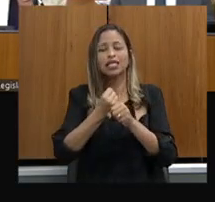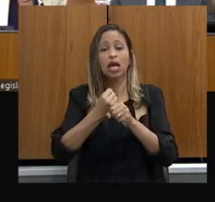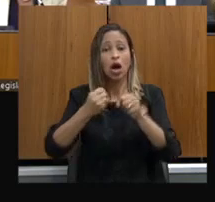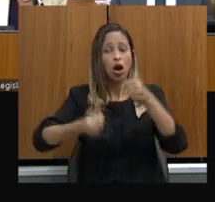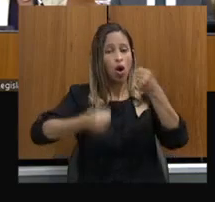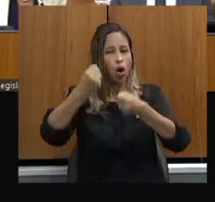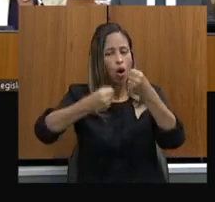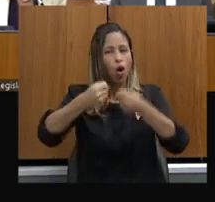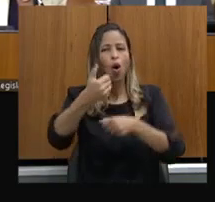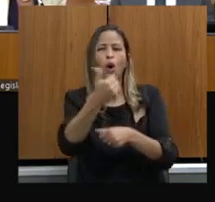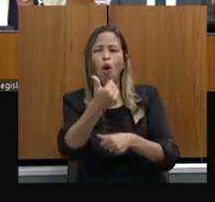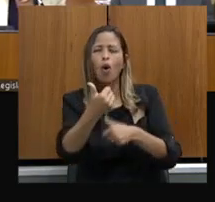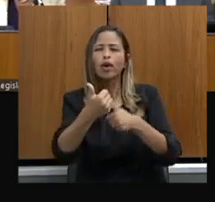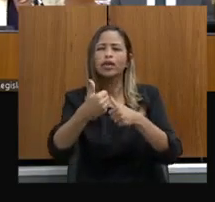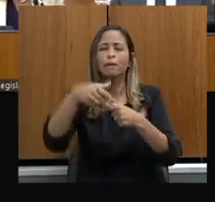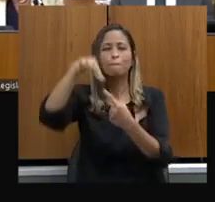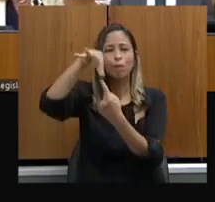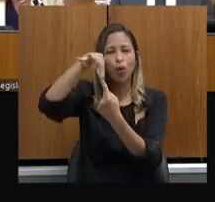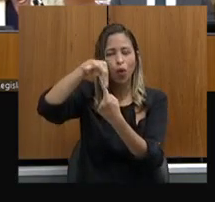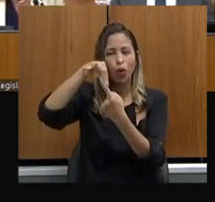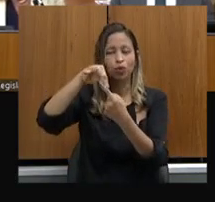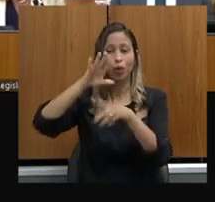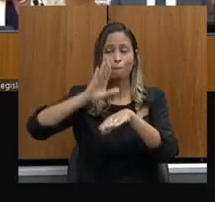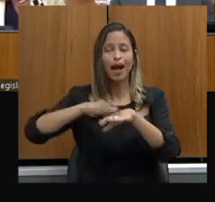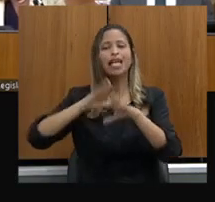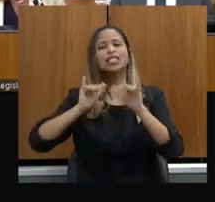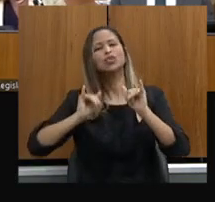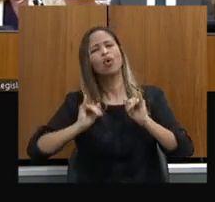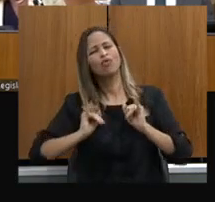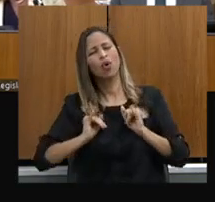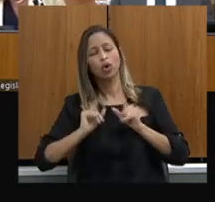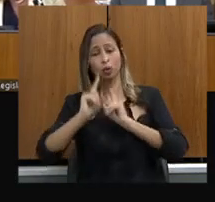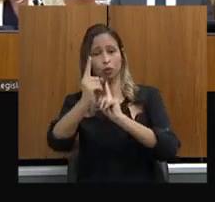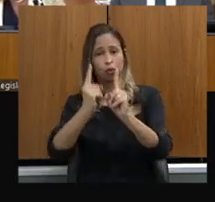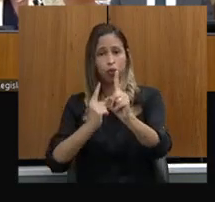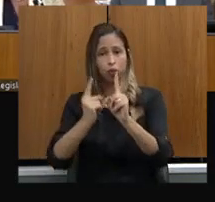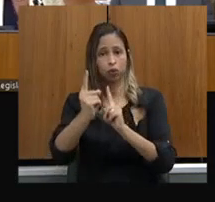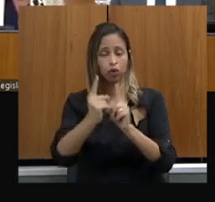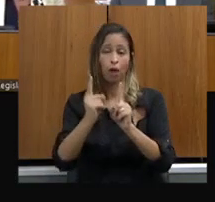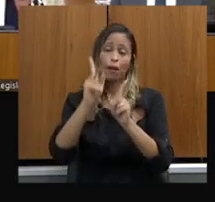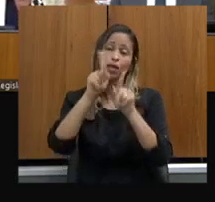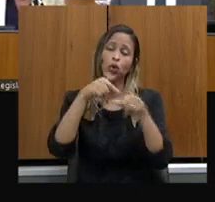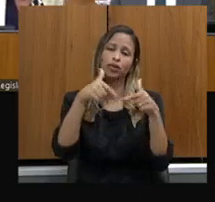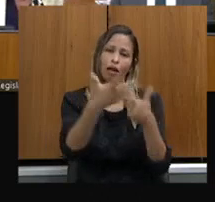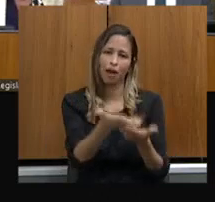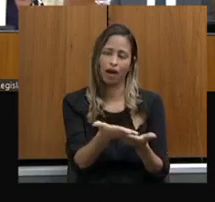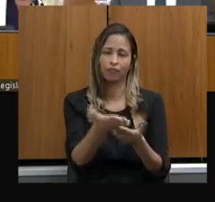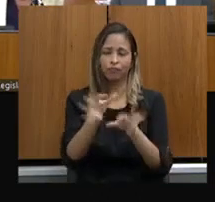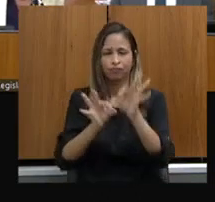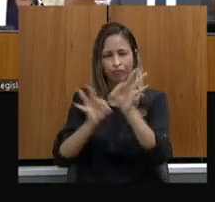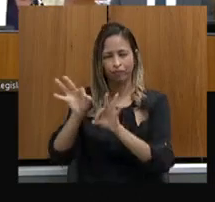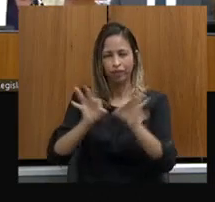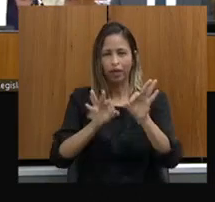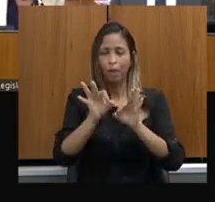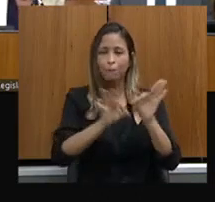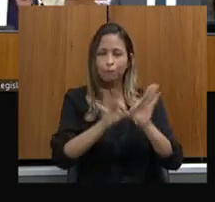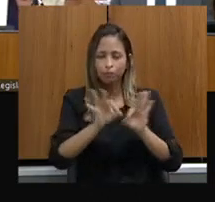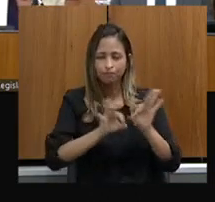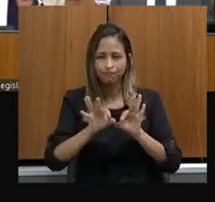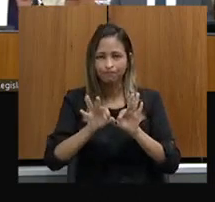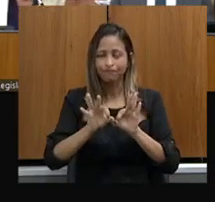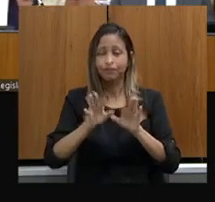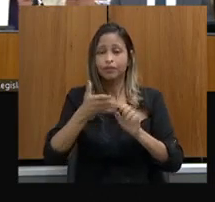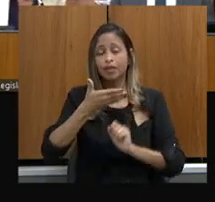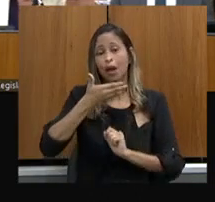de ônibus e Caminhos dos prédios Minas trazendo mais conforto no trânsito diário dos Servidores elaboramos os projetos executivos